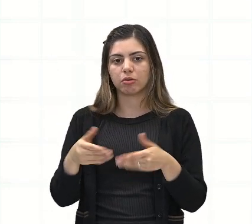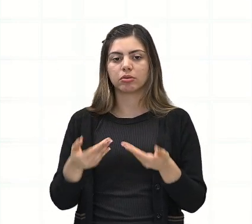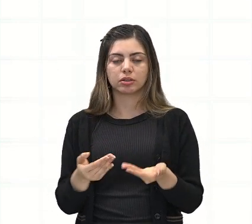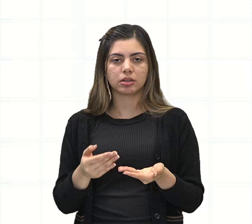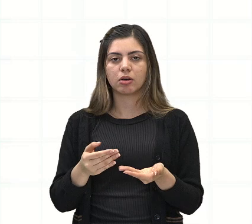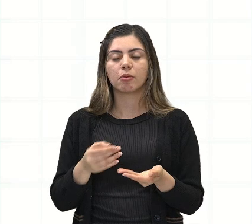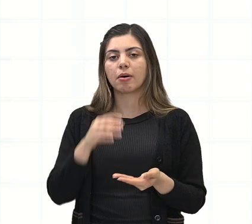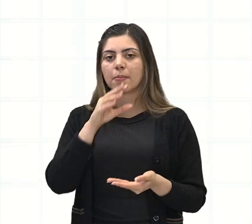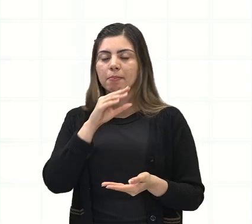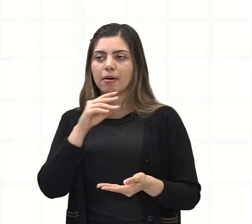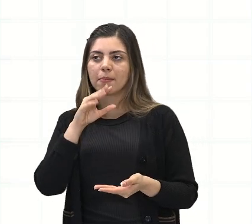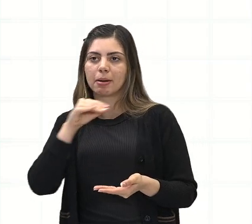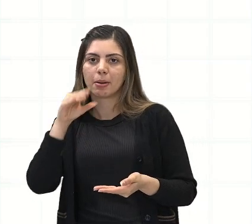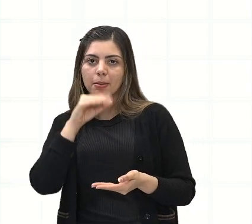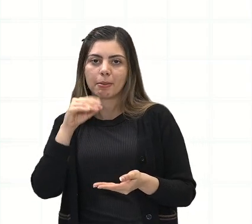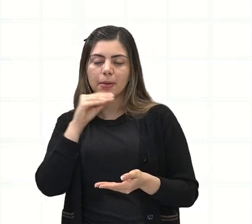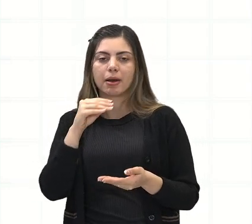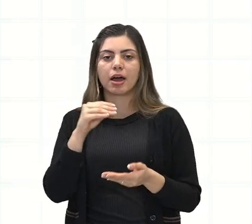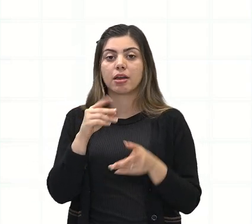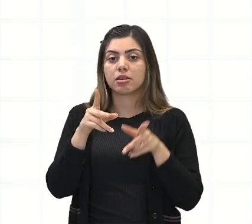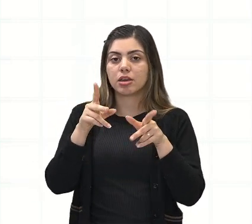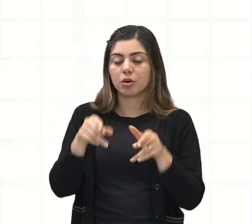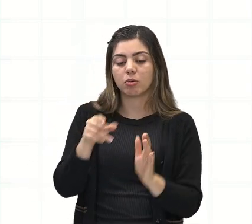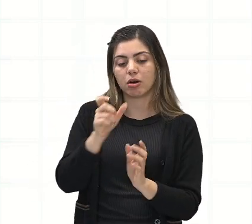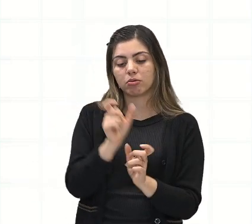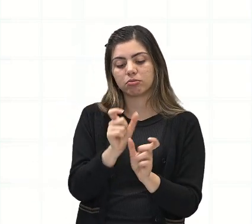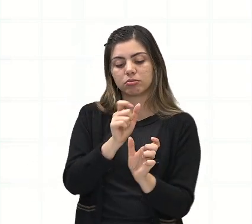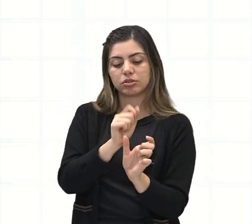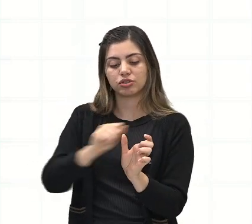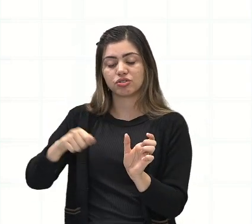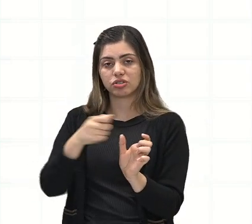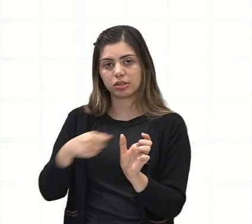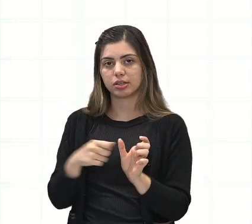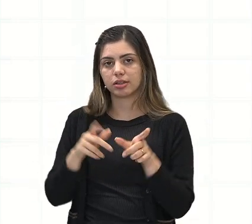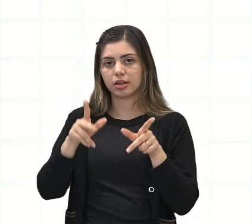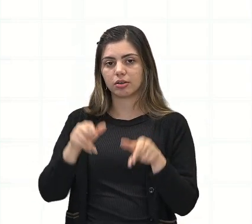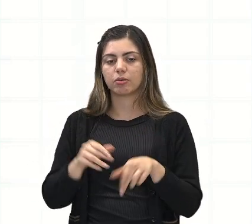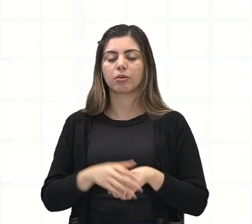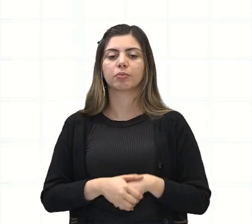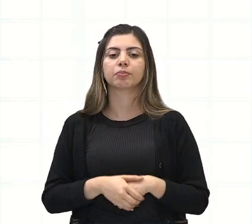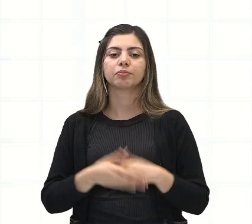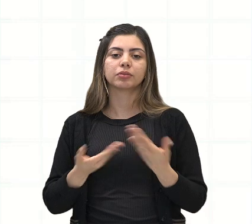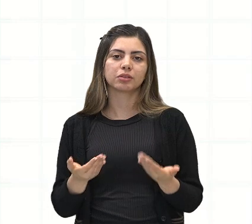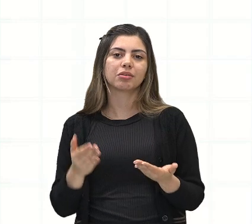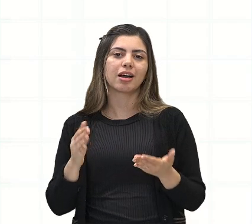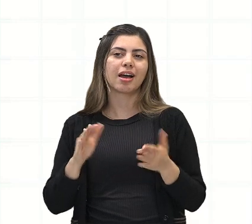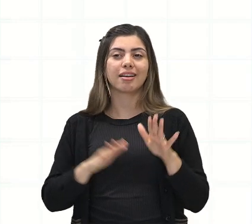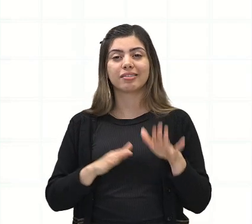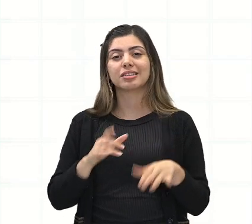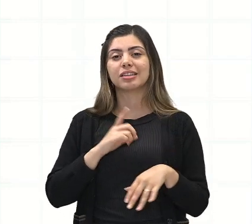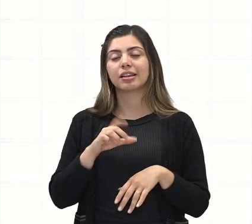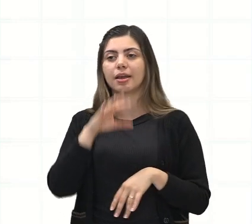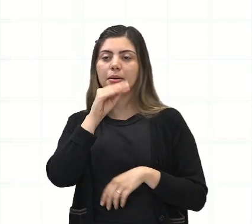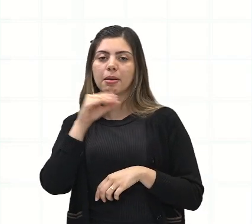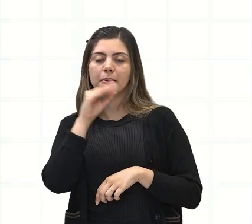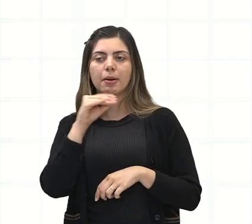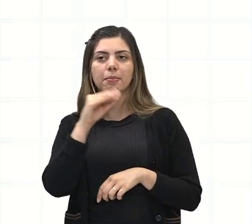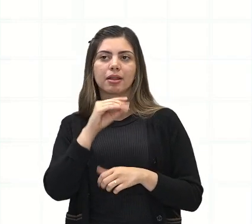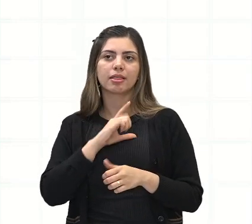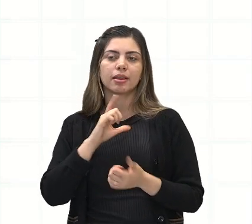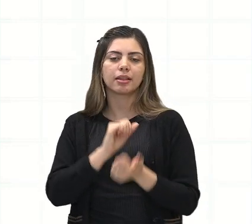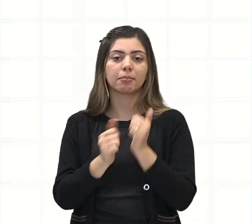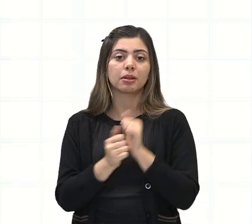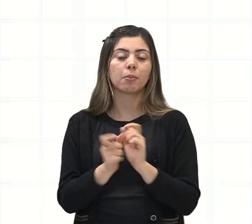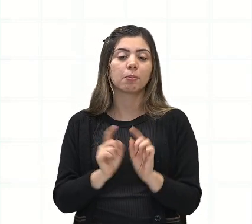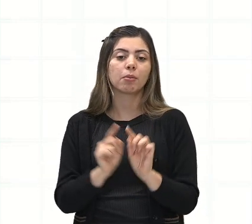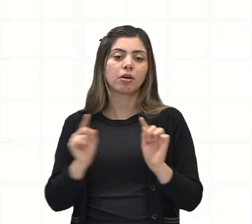na pronúncia, ortografia ou forma da palavra. Embora a pronúncia sim tenha uma espécie de adaptação, a ideia aqui é que pelo menos a